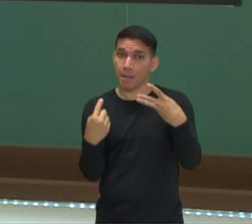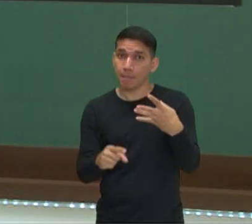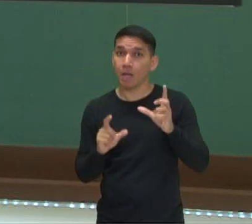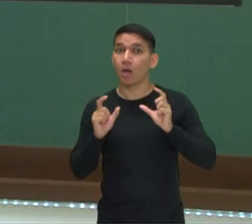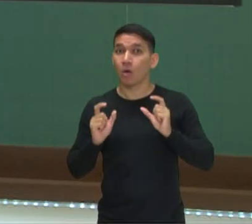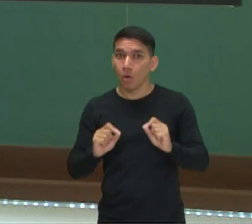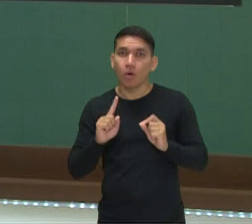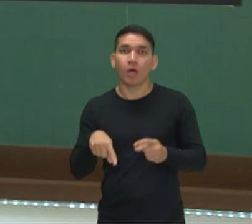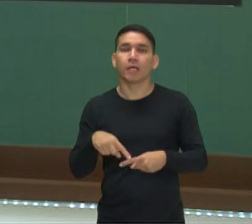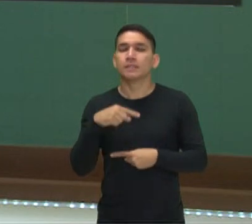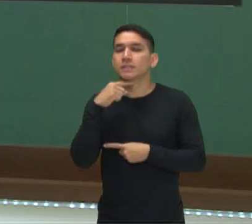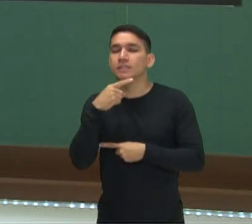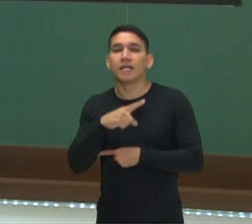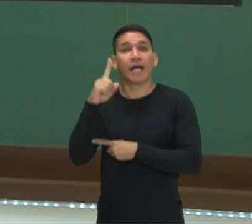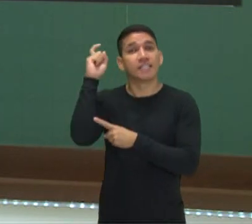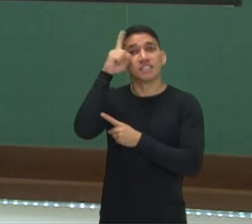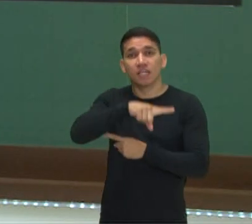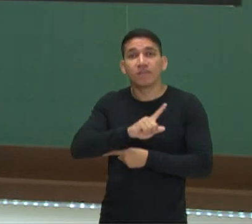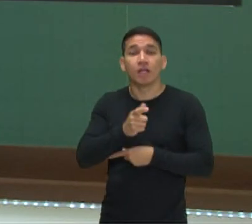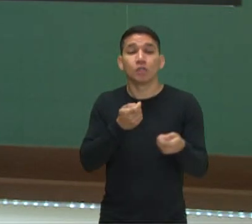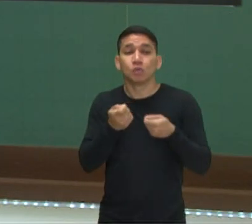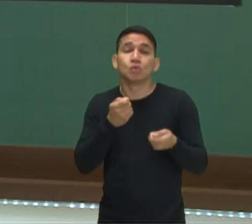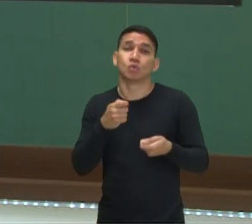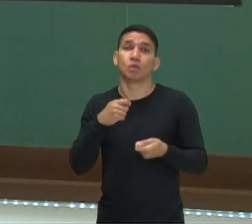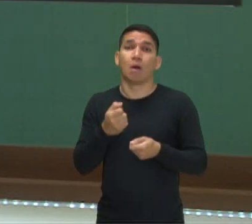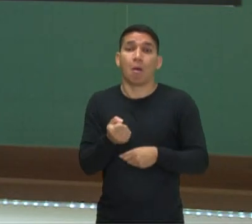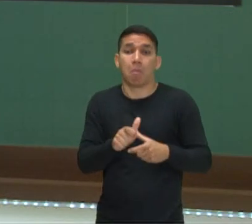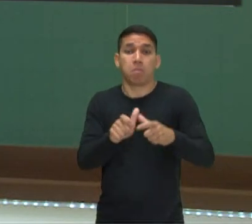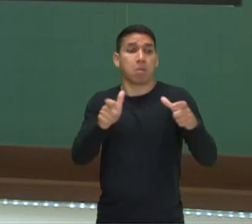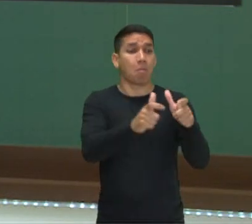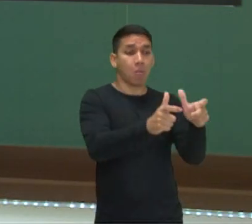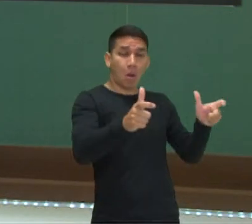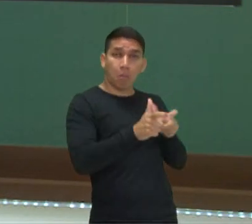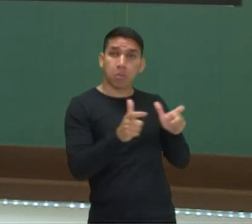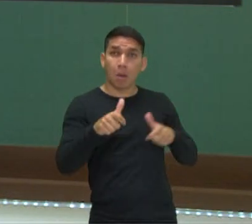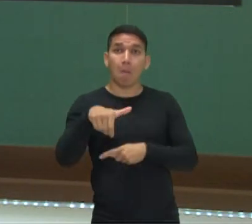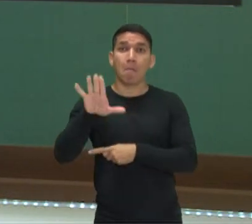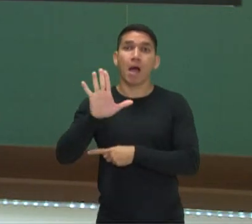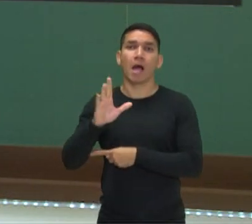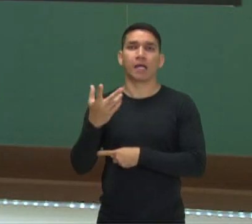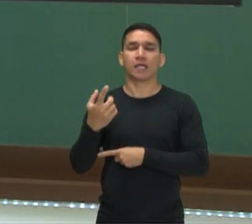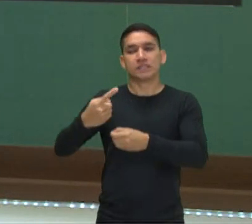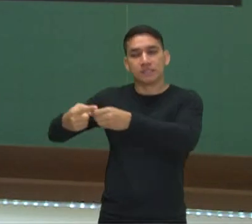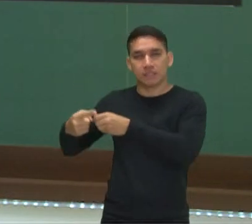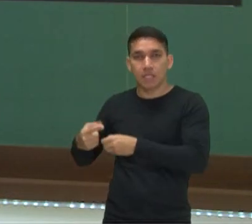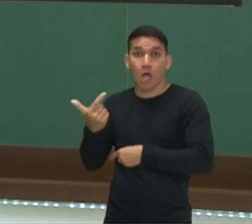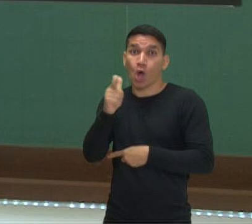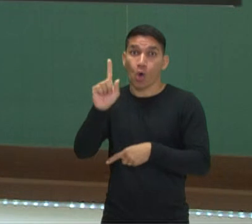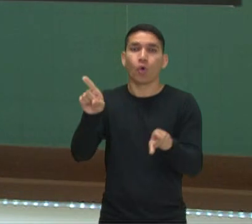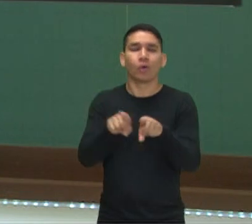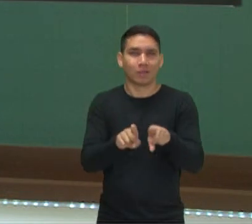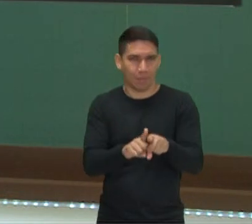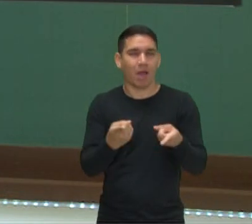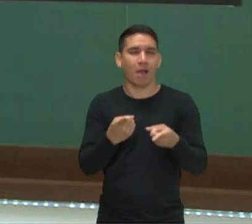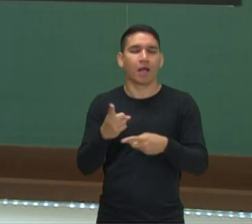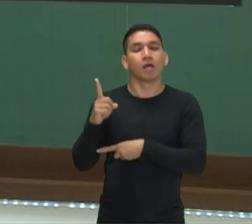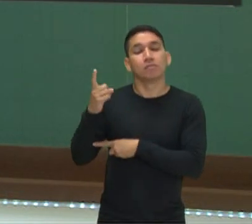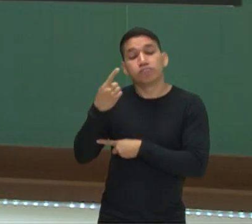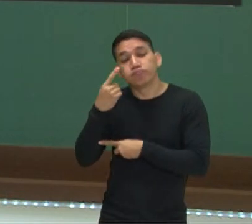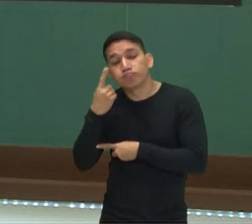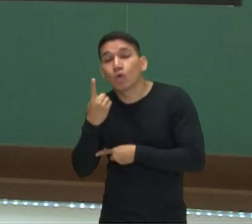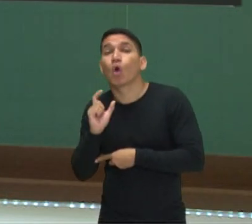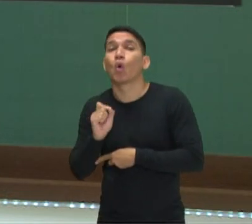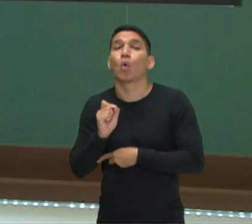que não permite que existam muito mais cidades. Outro fator que desenhou a ocupação da região